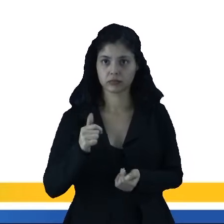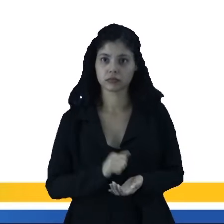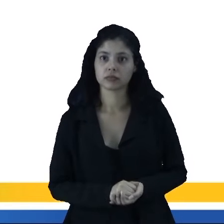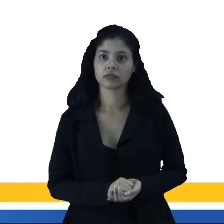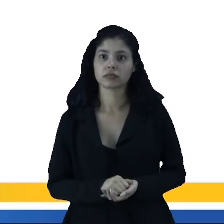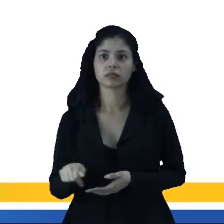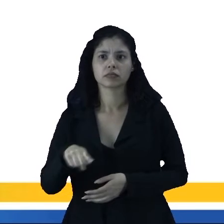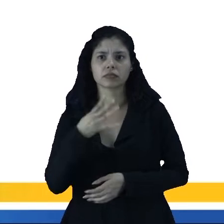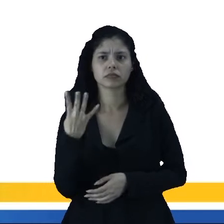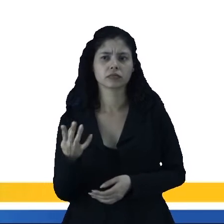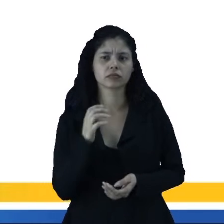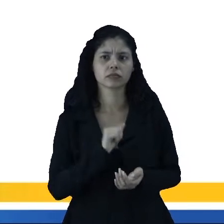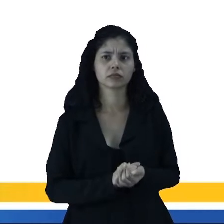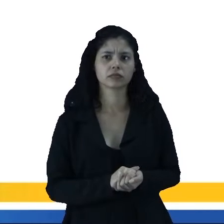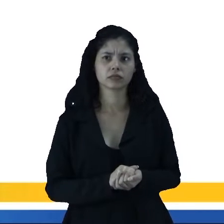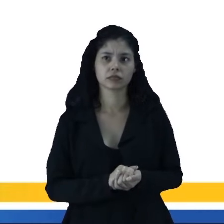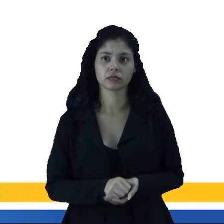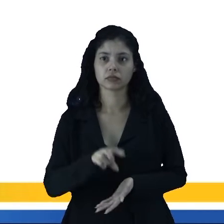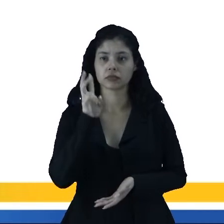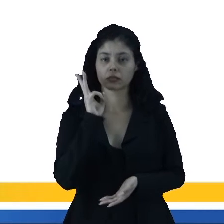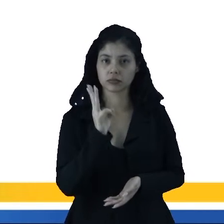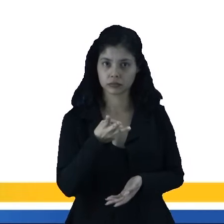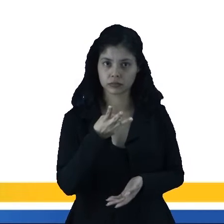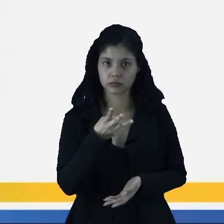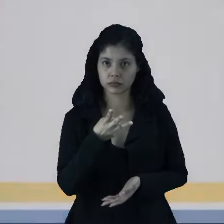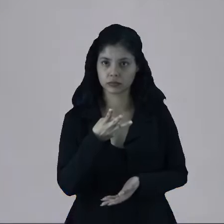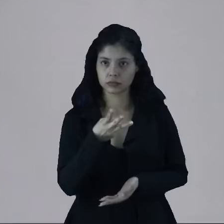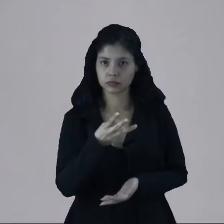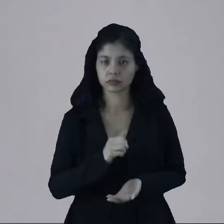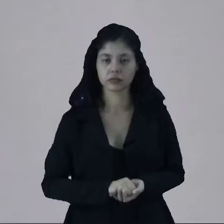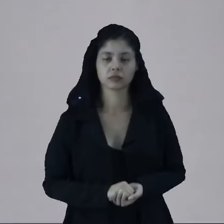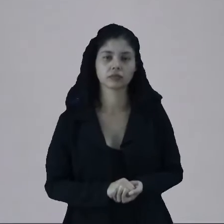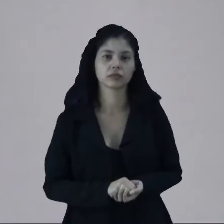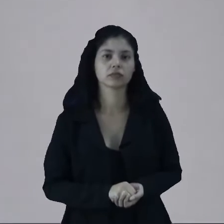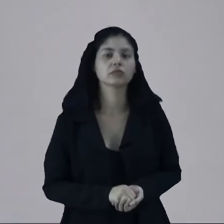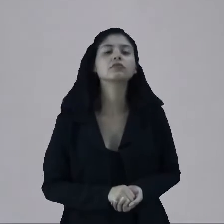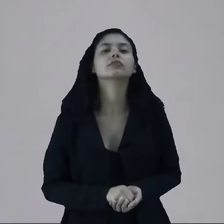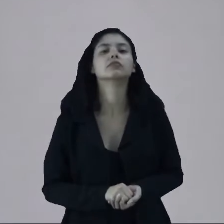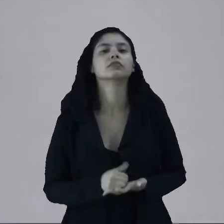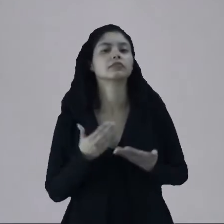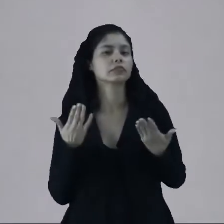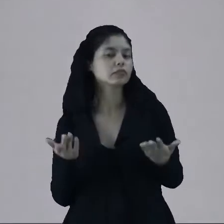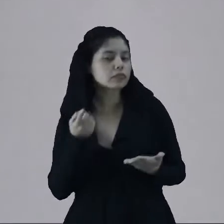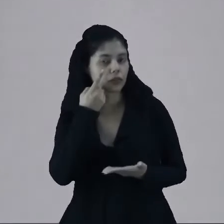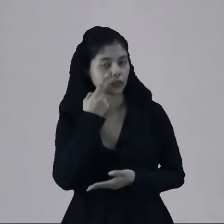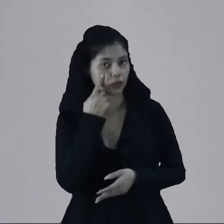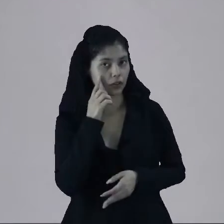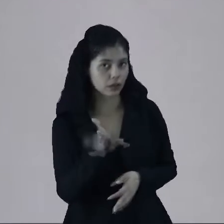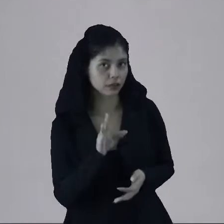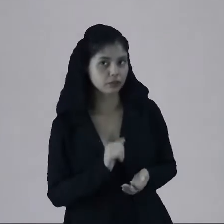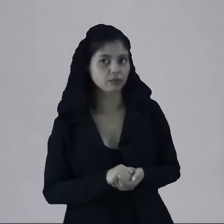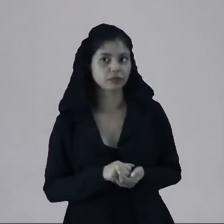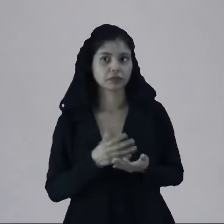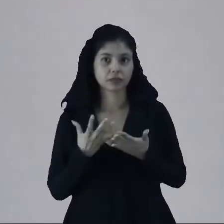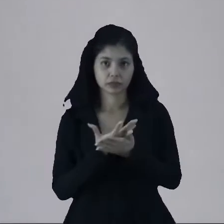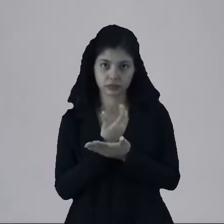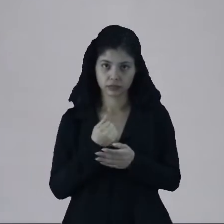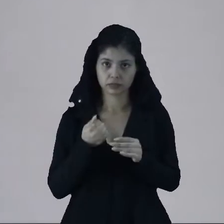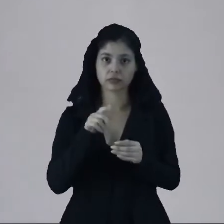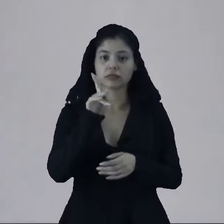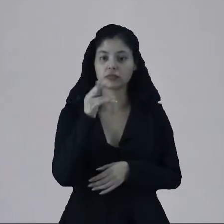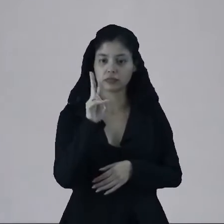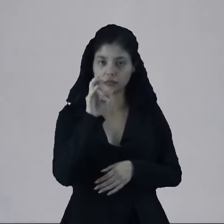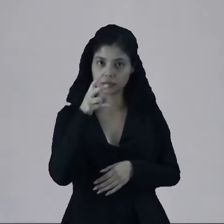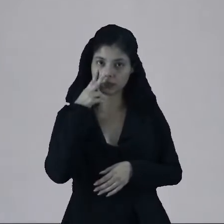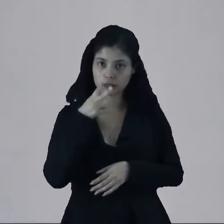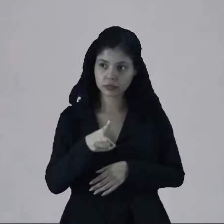22. E quantos estão afetados? Ou seja, vão estar pintadinhos, a gente vai ter 3. Então, olha só, você pega o